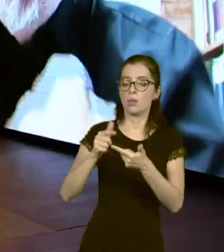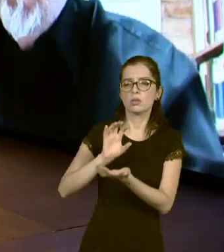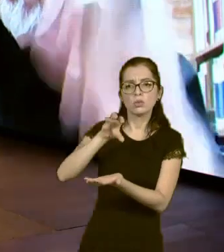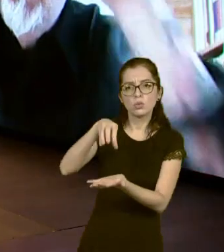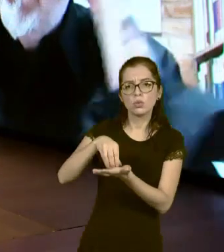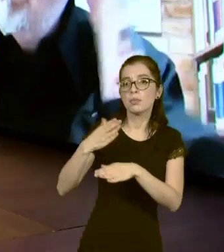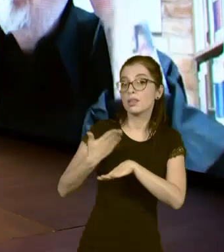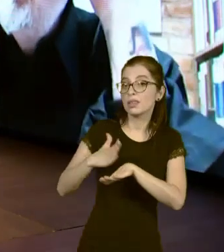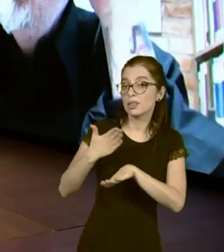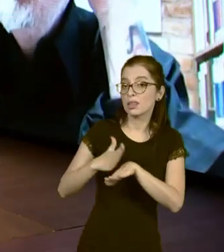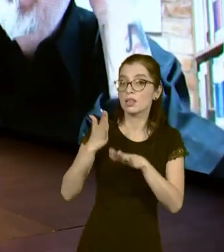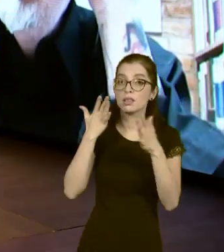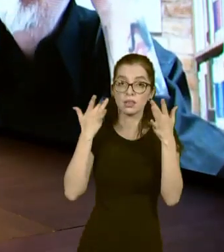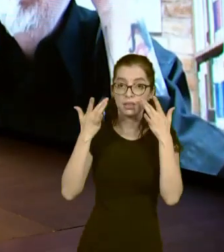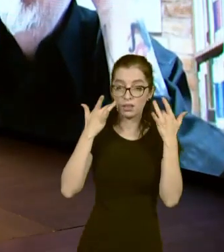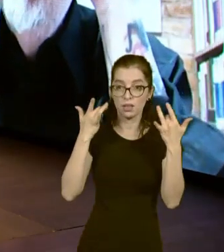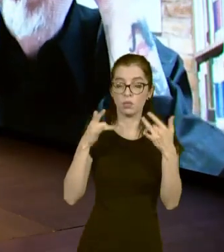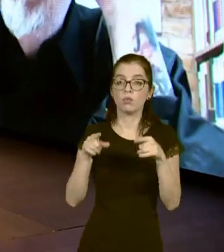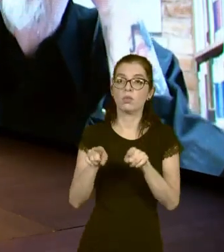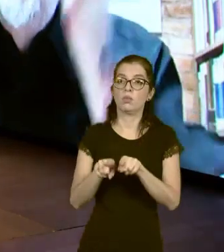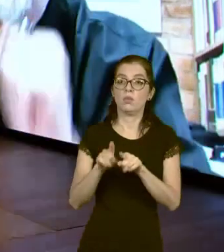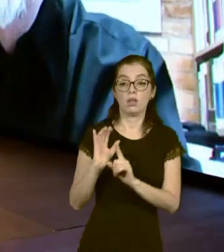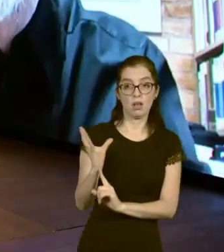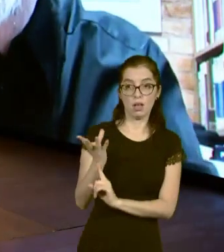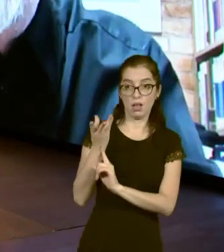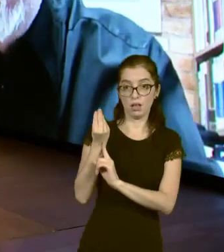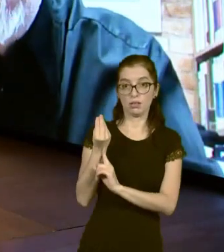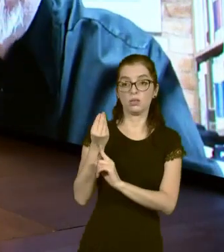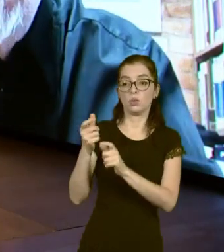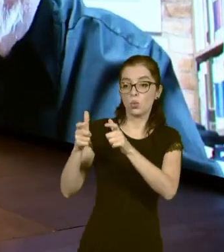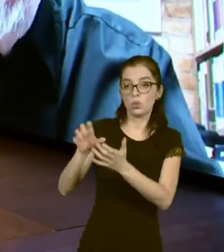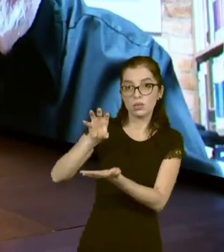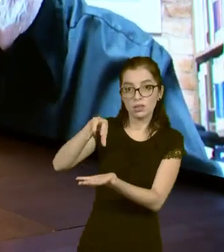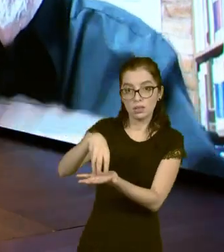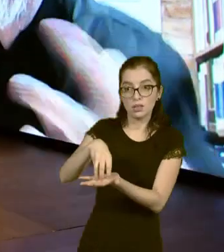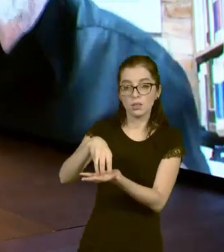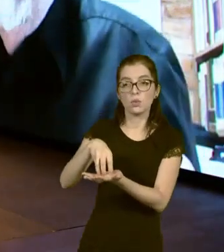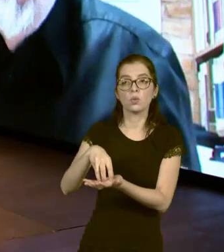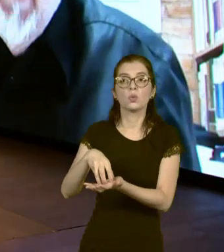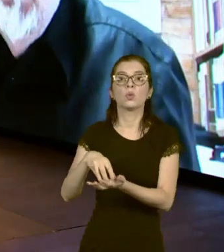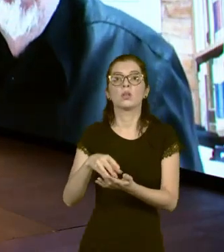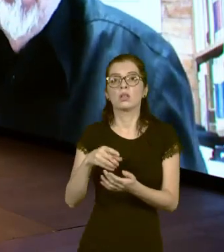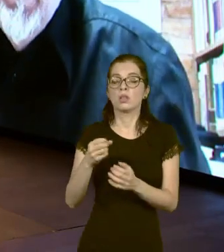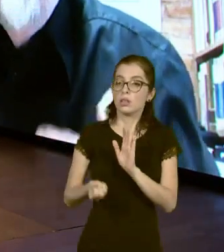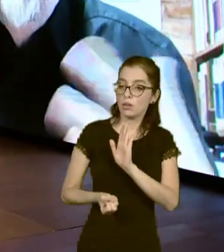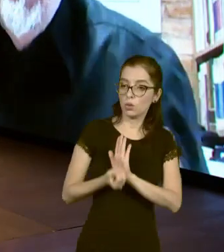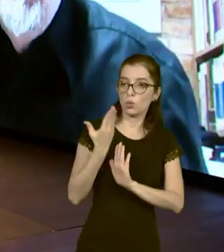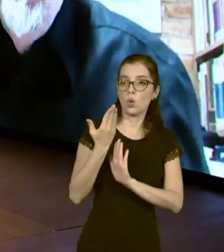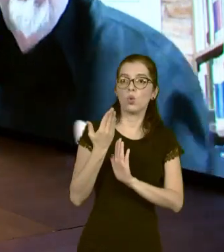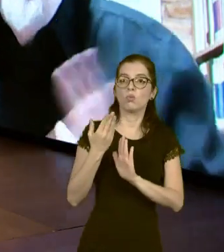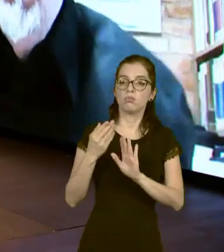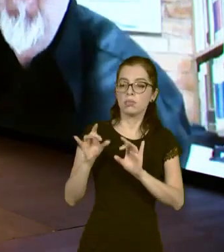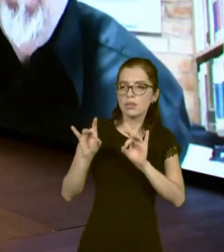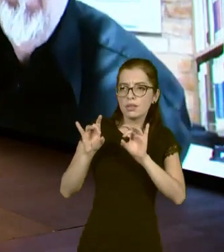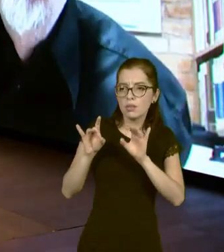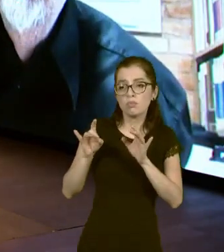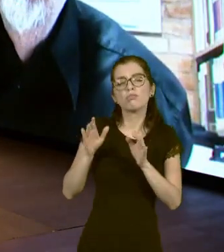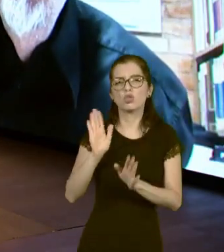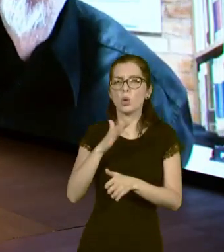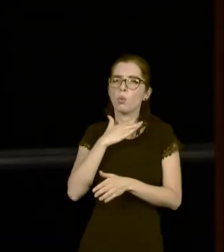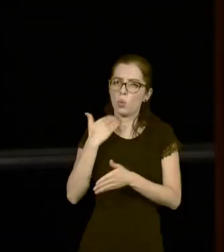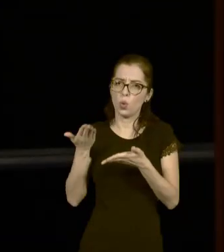Tinha uma escola de teatro na Fundação das Artes que tinha sido criada pelo Eugênio Kuznet. E que ele saiu de lá, faleceu, fechou a